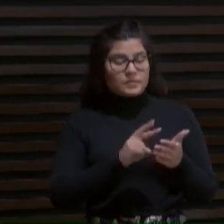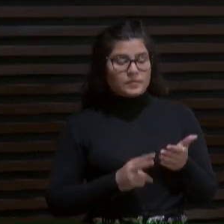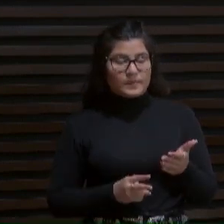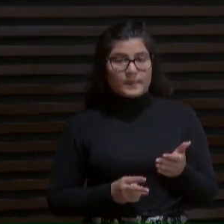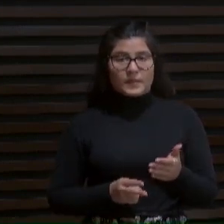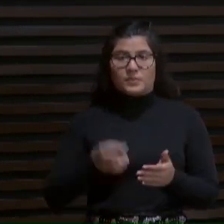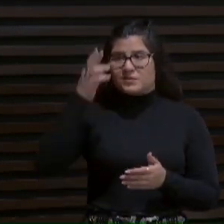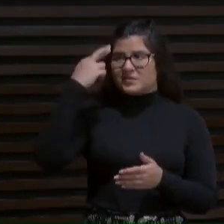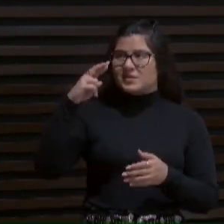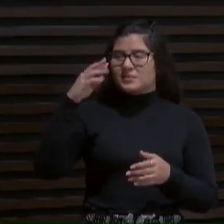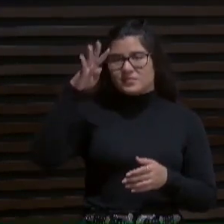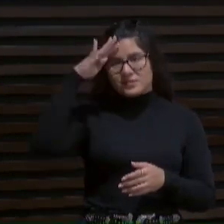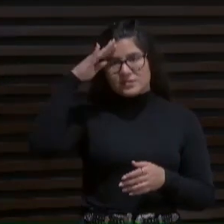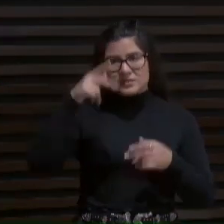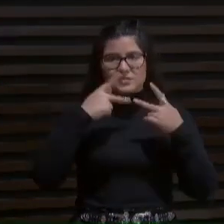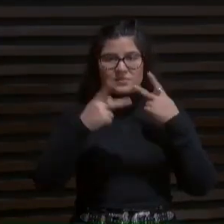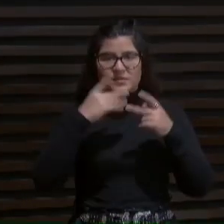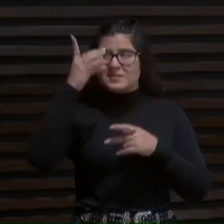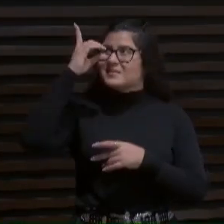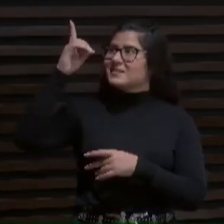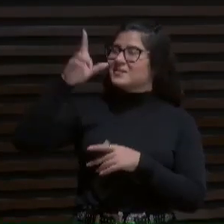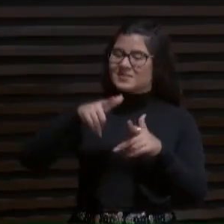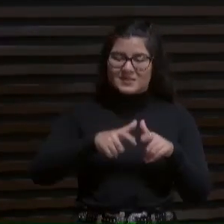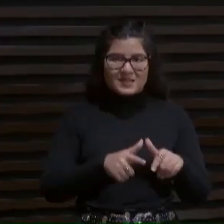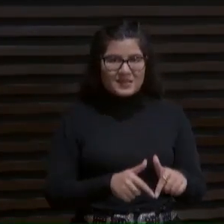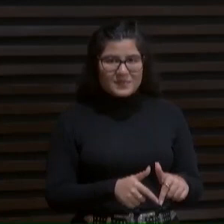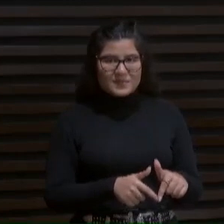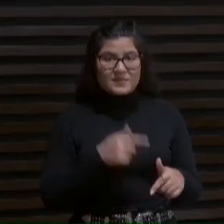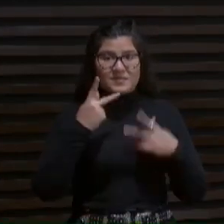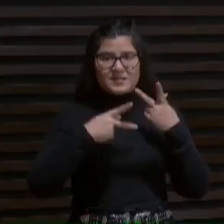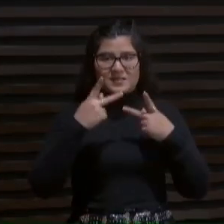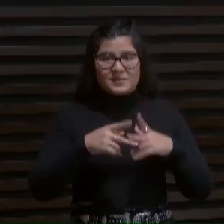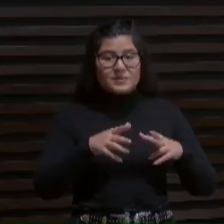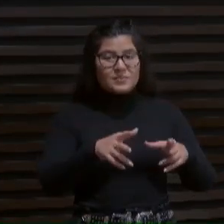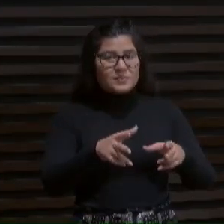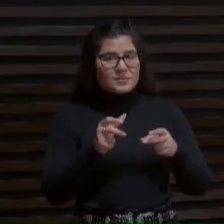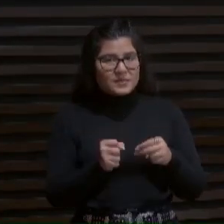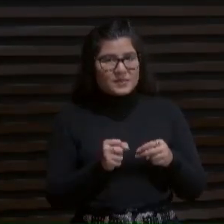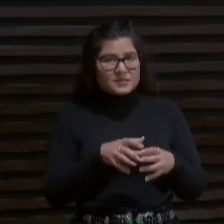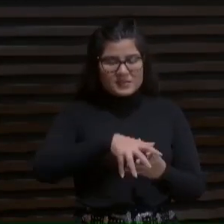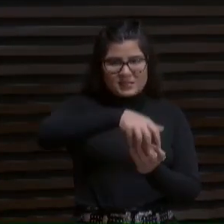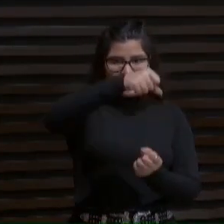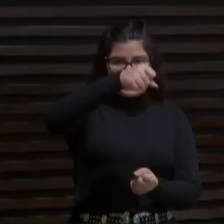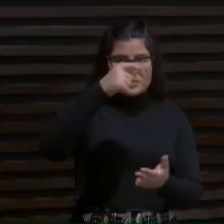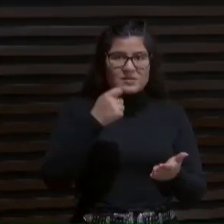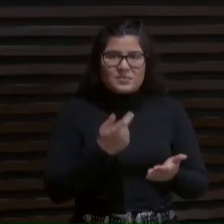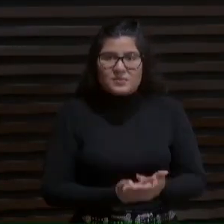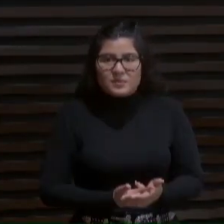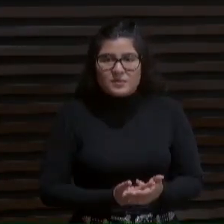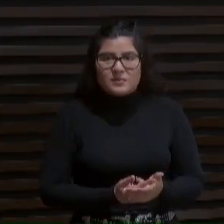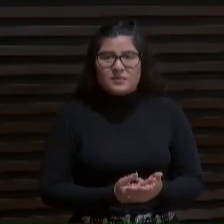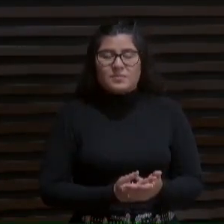diz o Senhor dos Exércitos, o Deus de Israel. Deus dizendo para Jeremias: pegue estas escrituras da compra, tanto